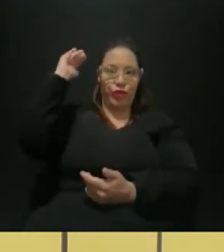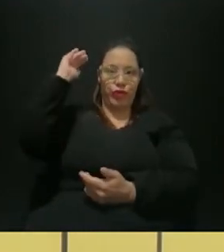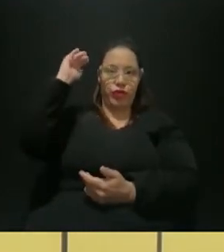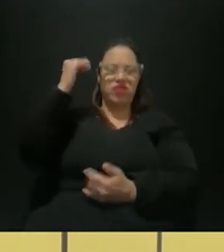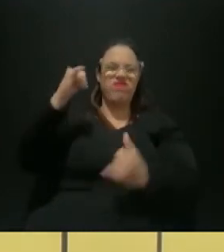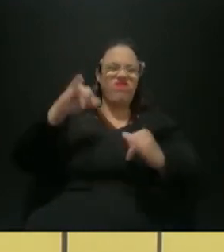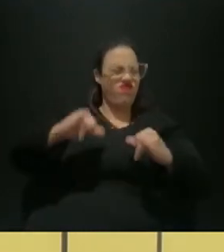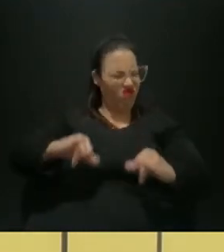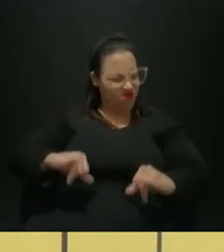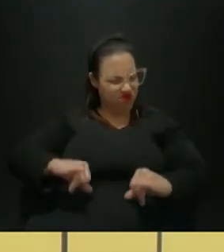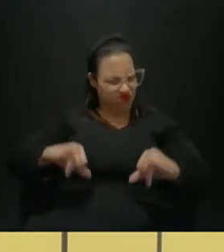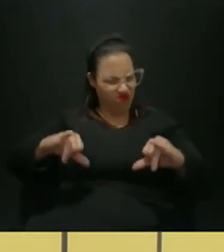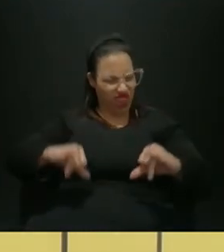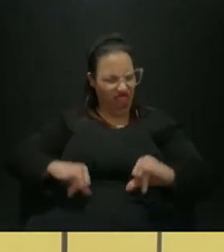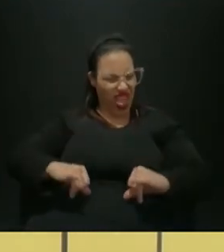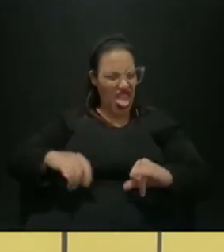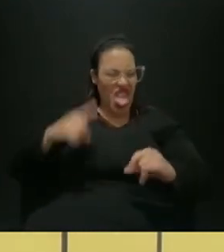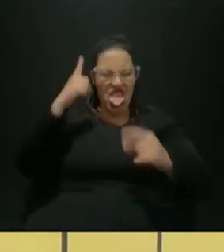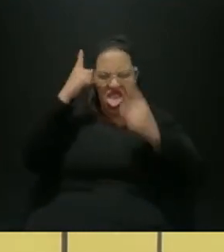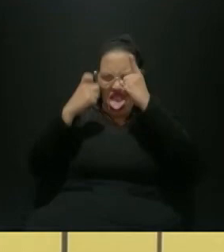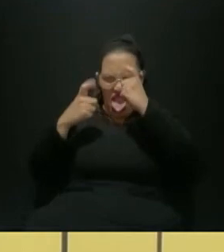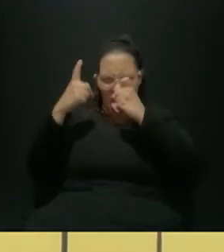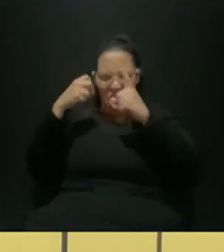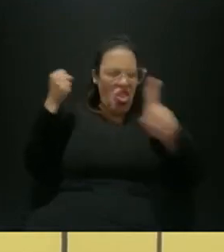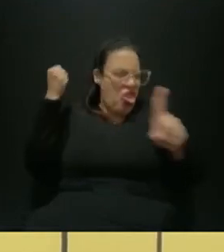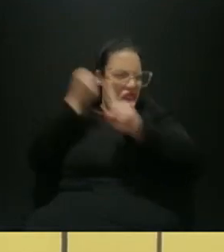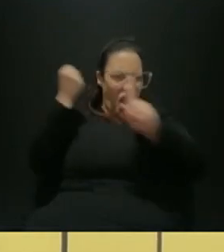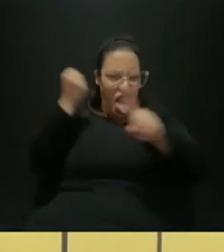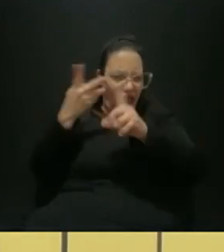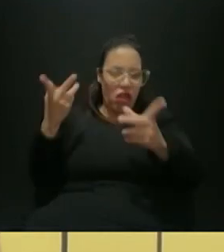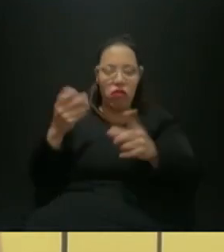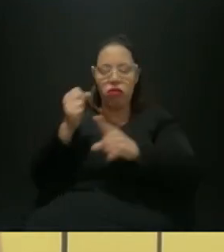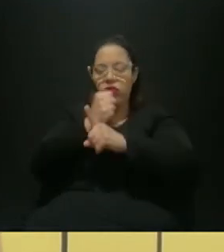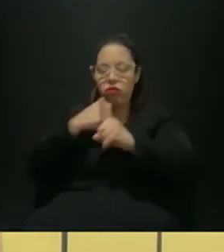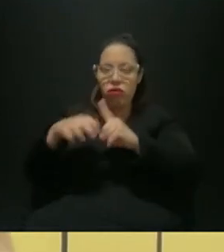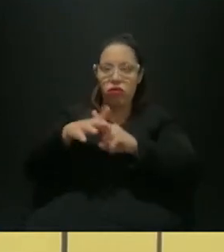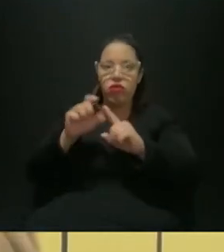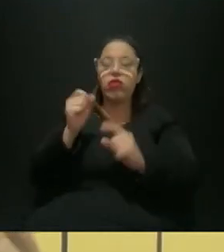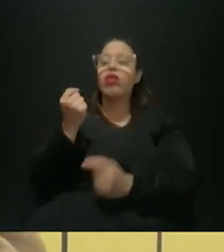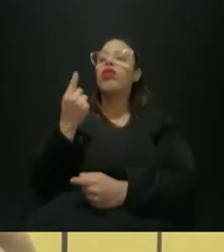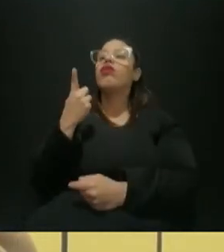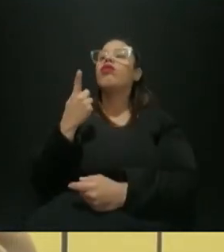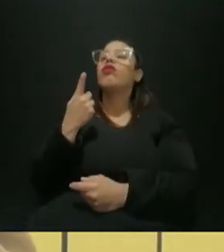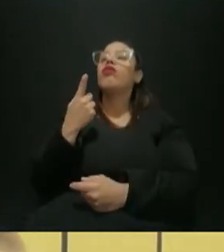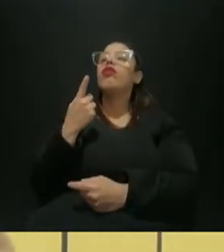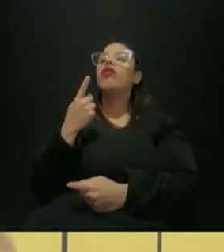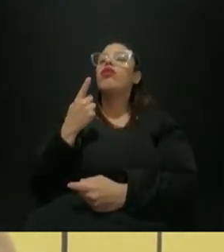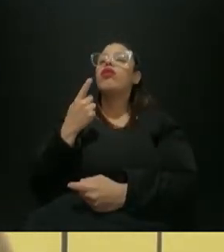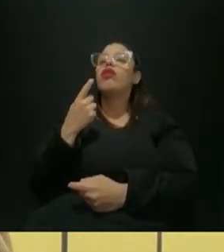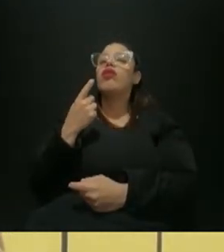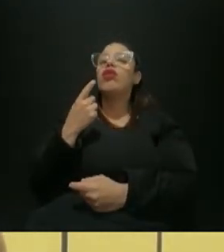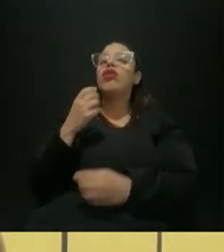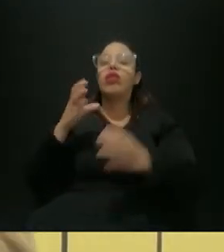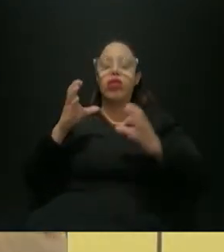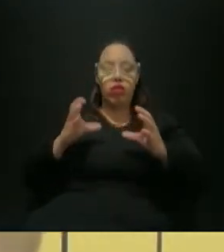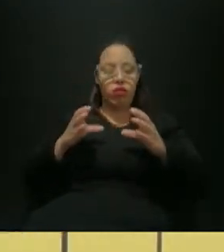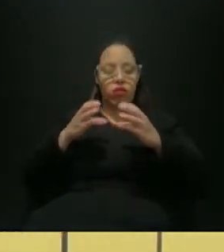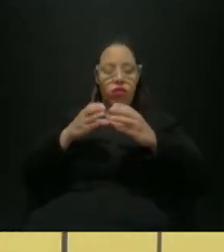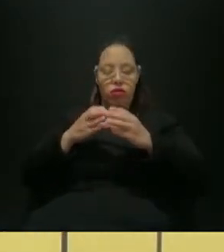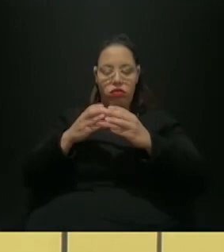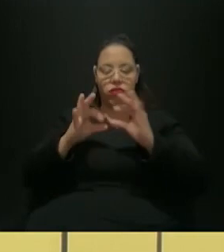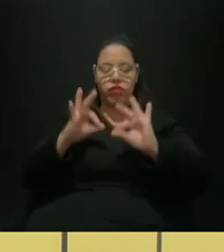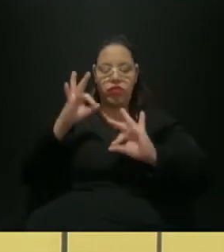neuróticos, violentos, agressivos, problemas sérios de sociedade, a única maneira é realmente ter equipes preparadas para entender isso, tratar isso